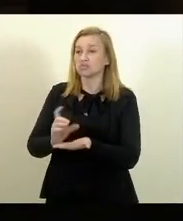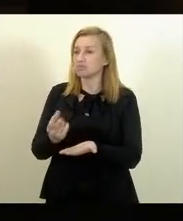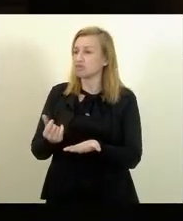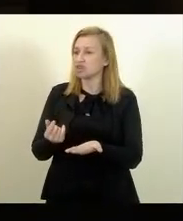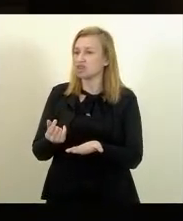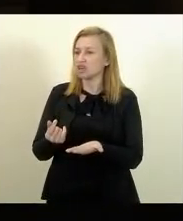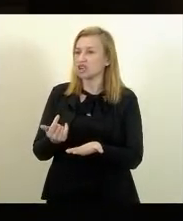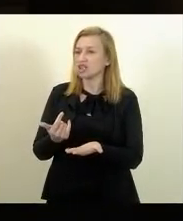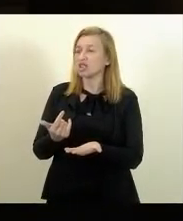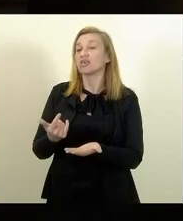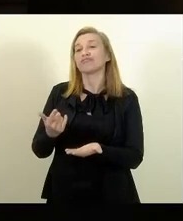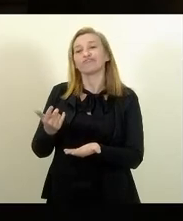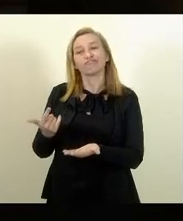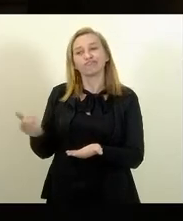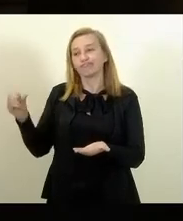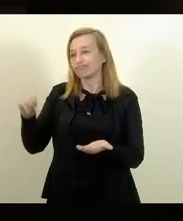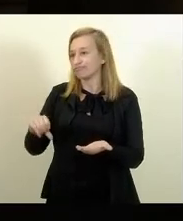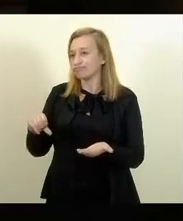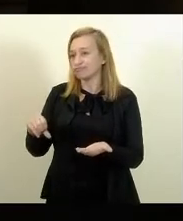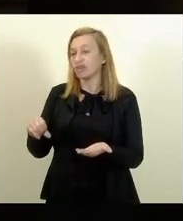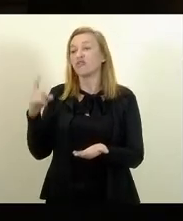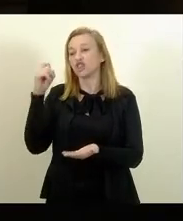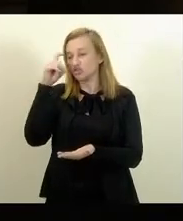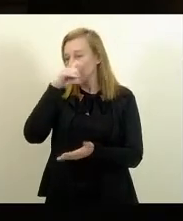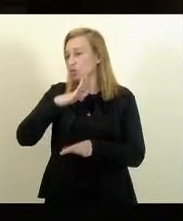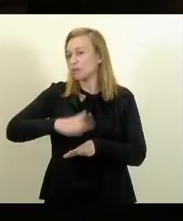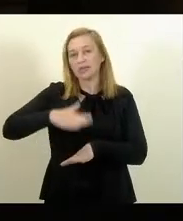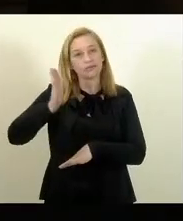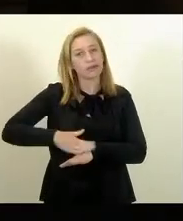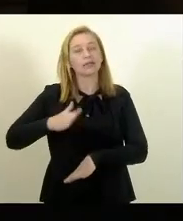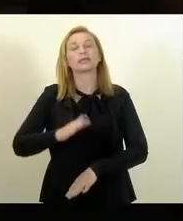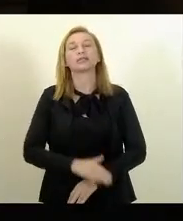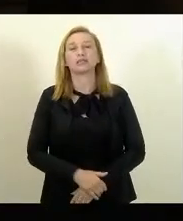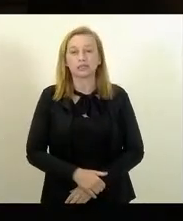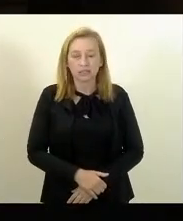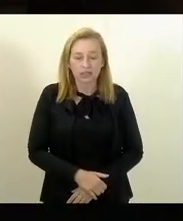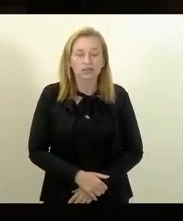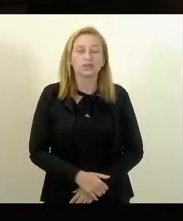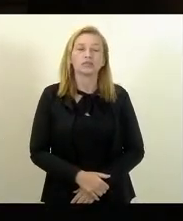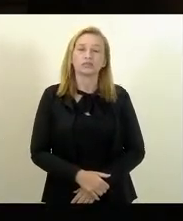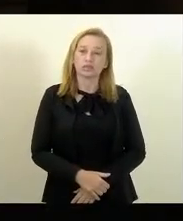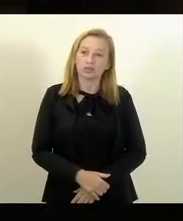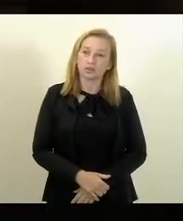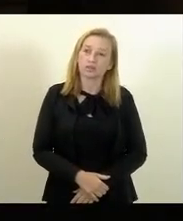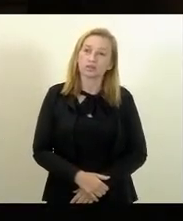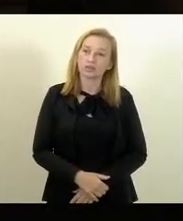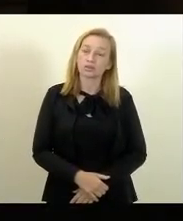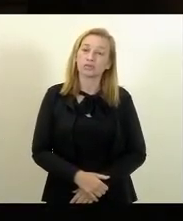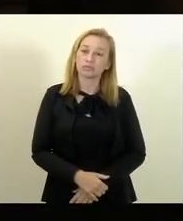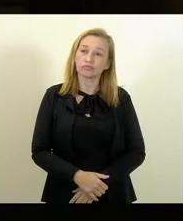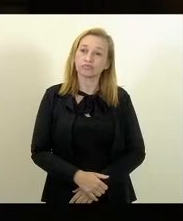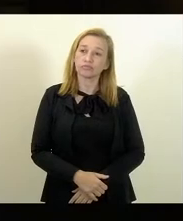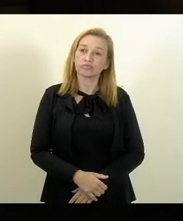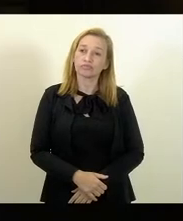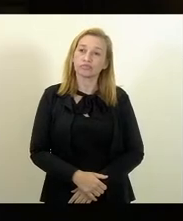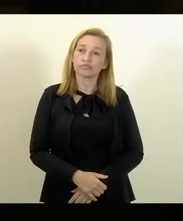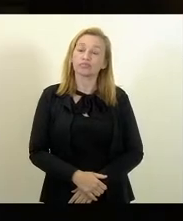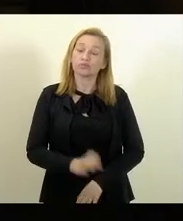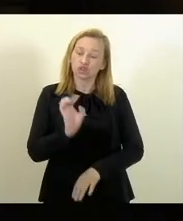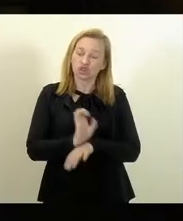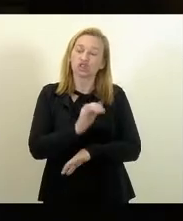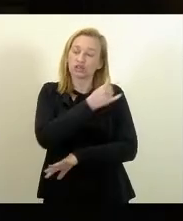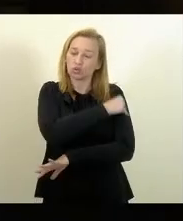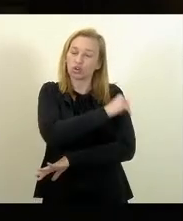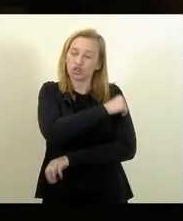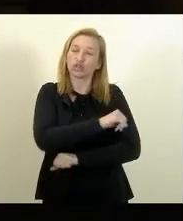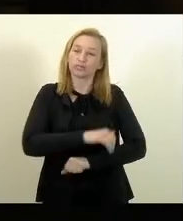ficará cada vez mais difícil, cada vez mais difícil ficará para o estado do Rio